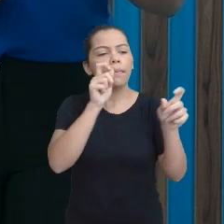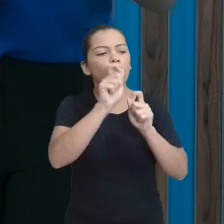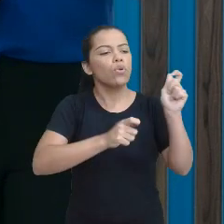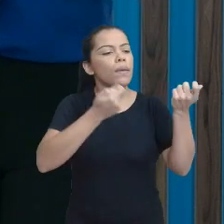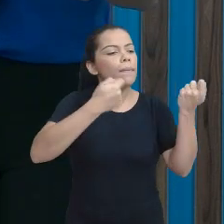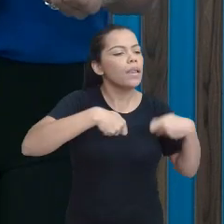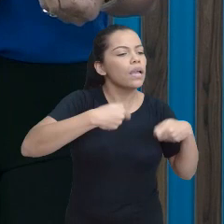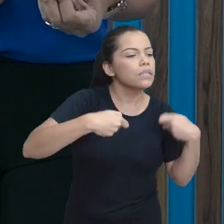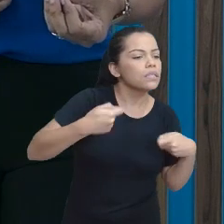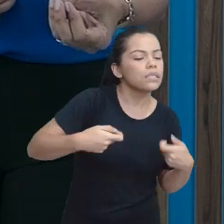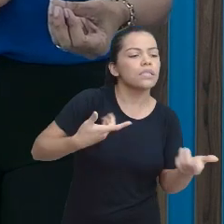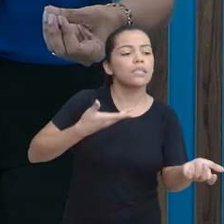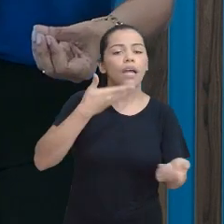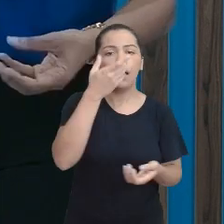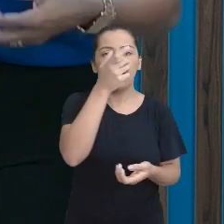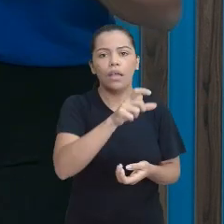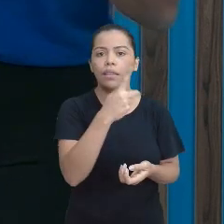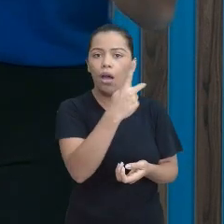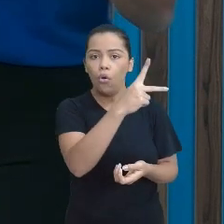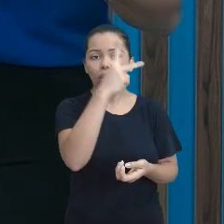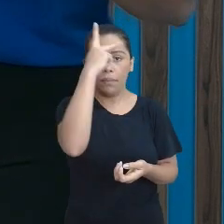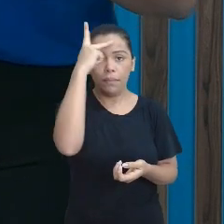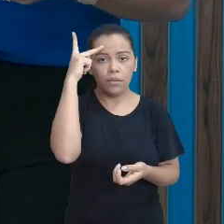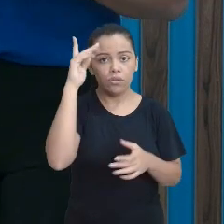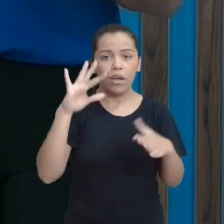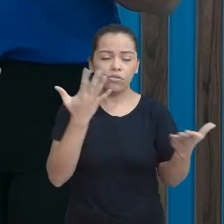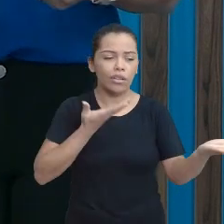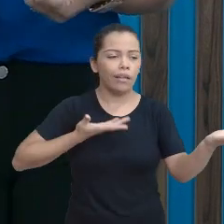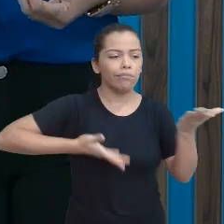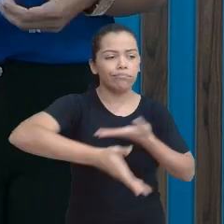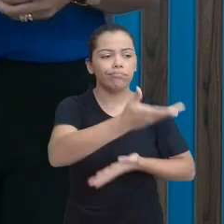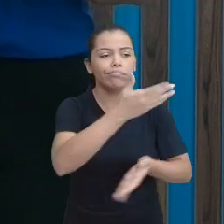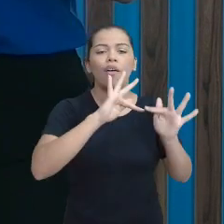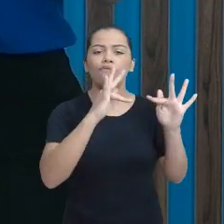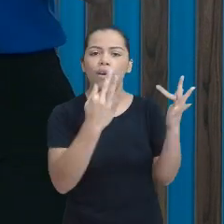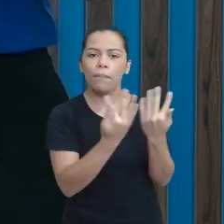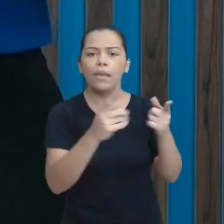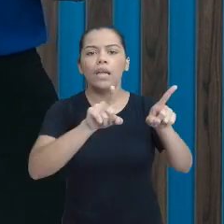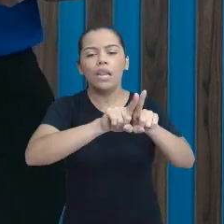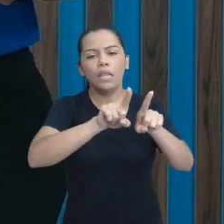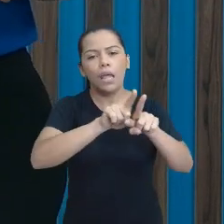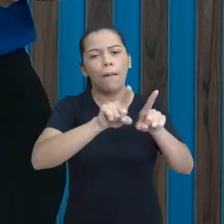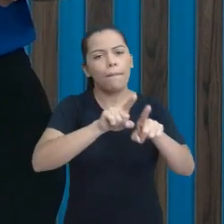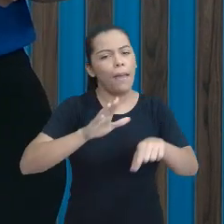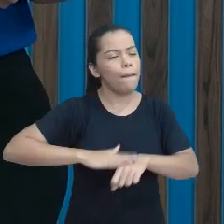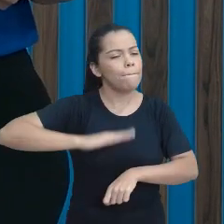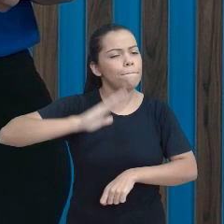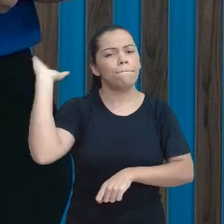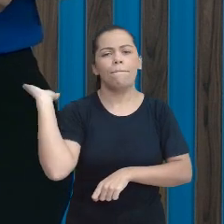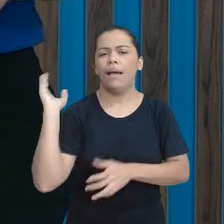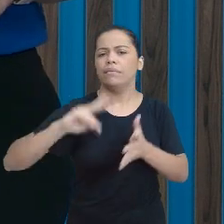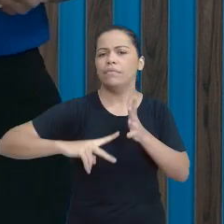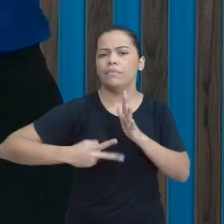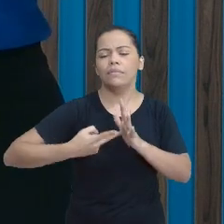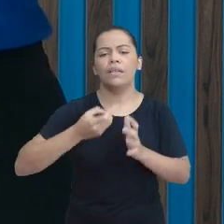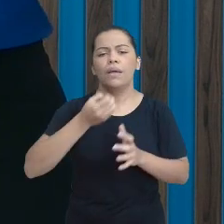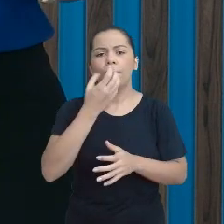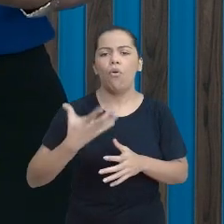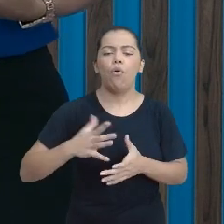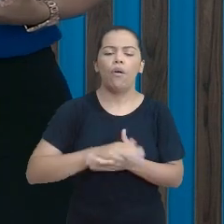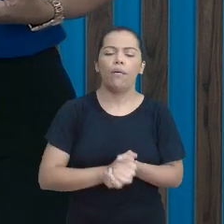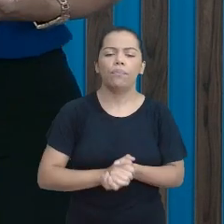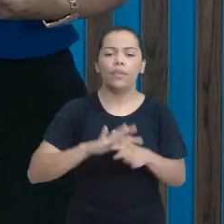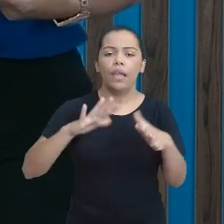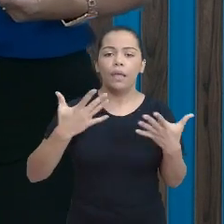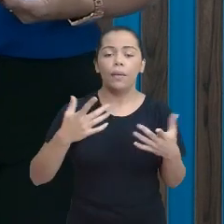as necessidades do outro. Né? A gente envolve as famílias de uma forma muito mais significativa, porque um dos